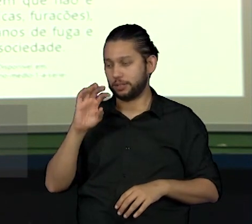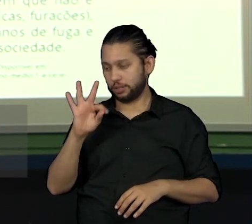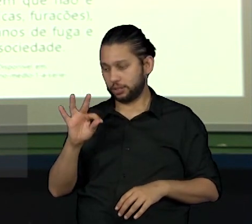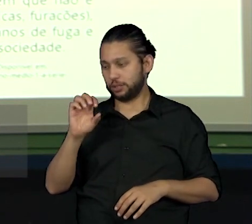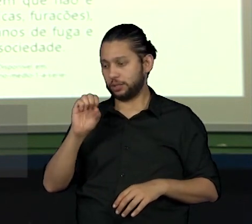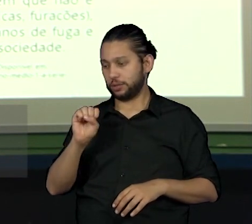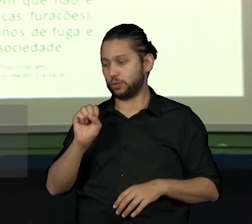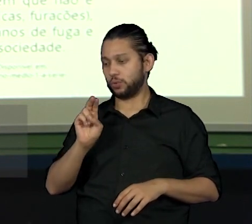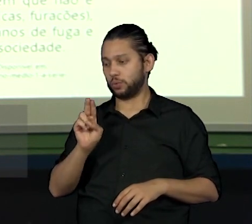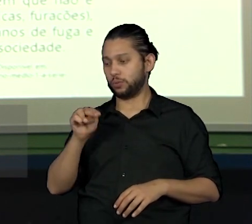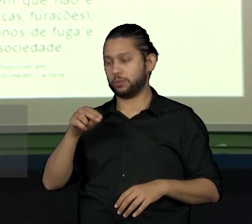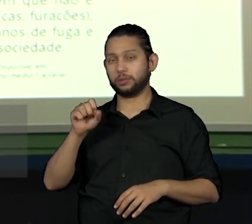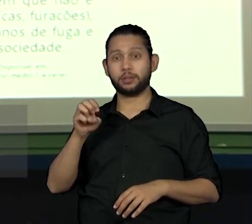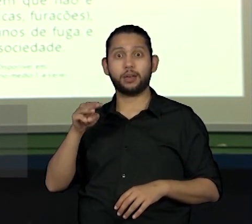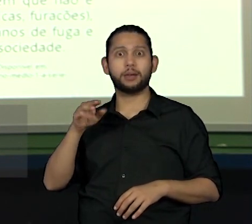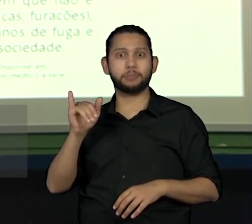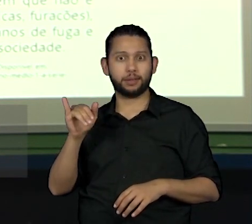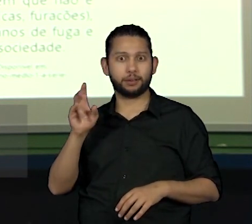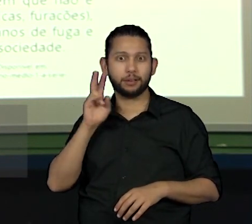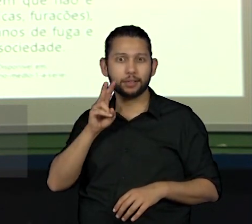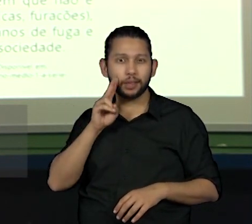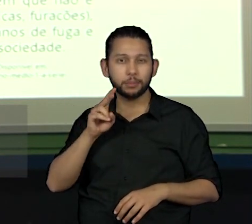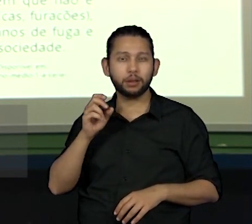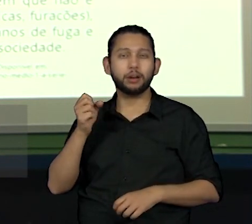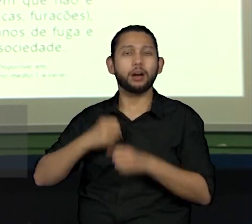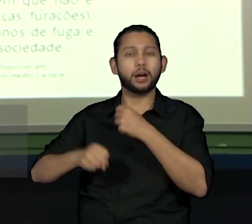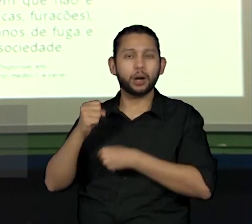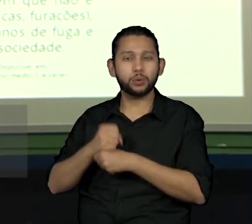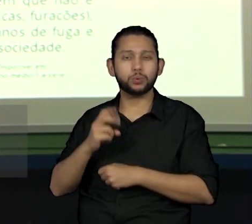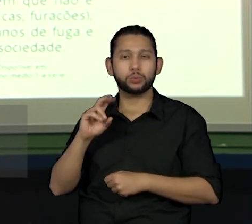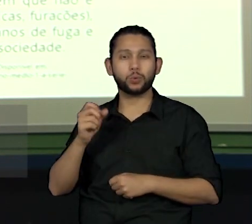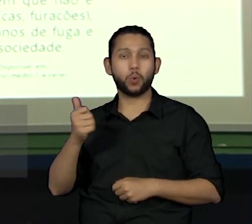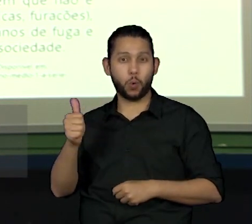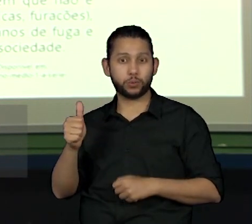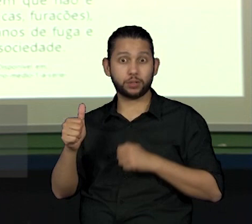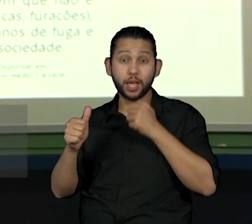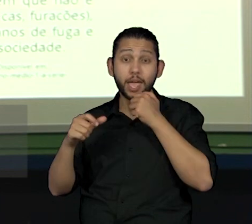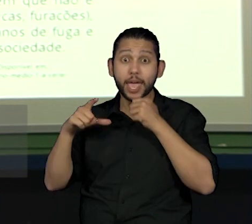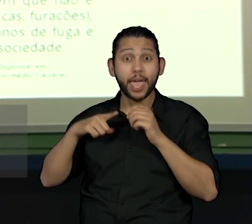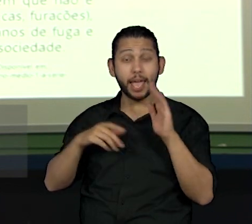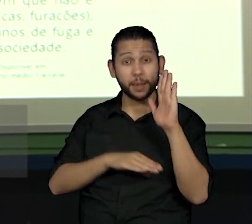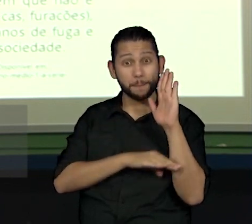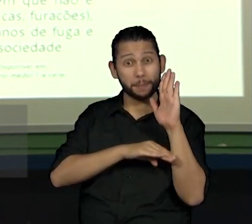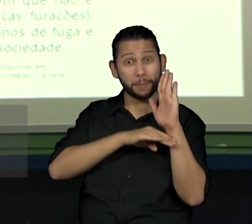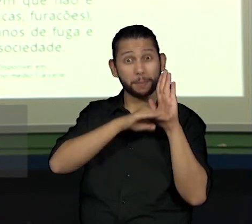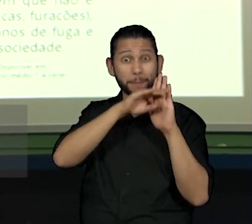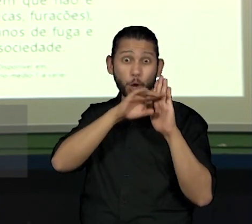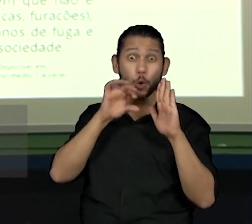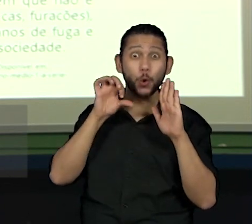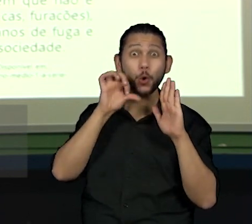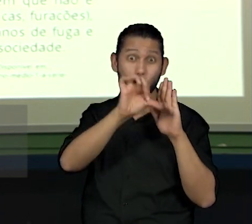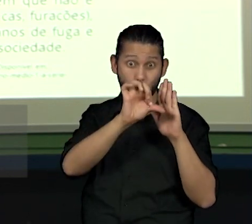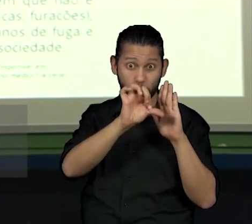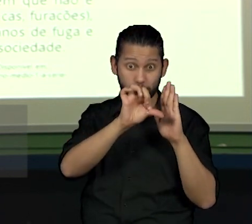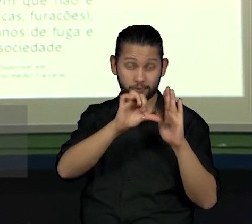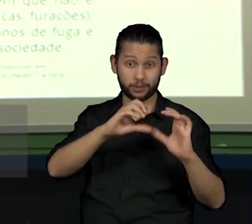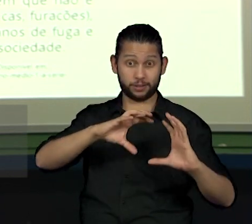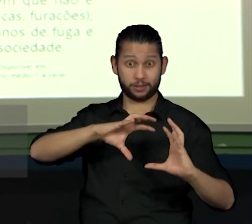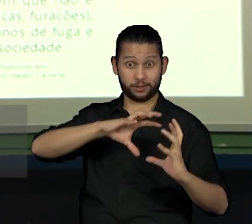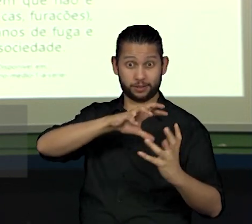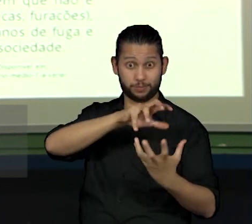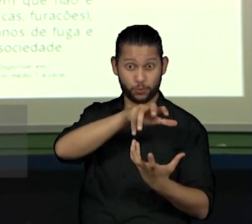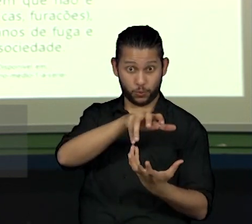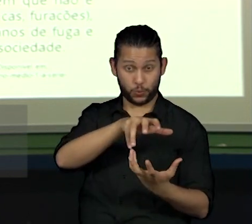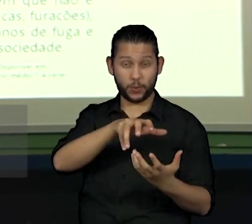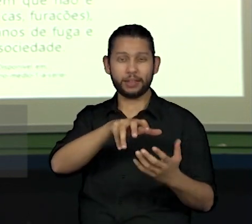uma intensidade 9 na escala Richter do terremoto, que mesmo com todo o preparo deles tiveram